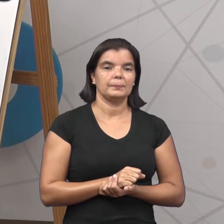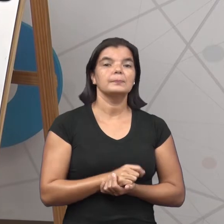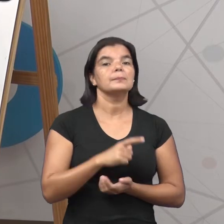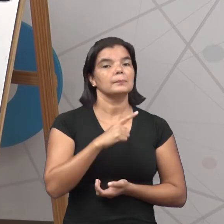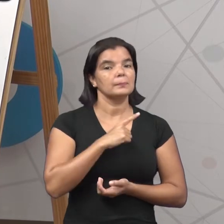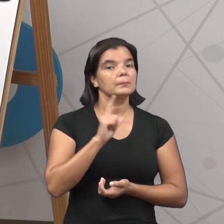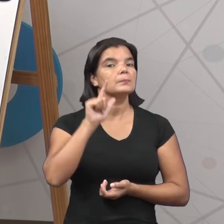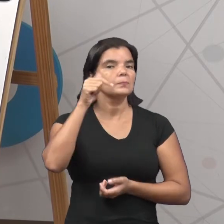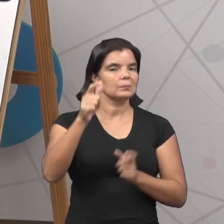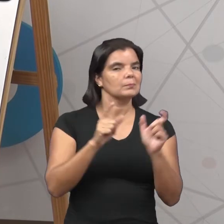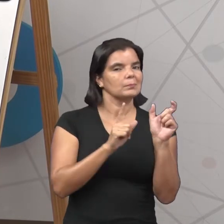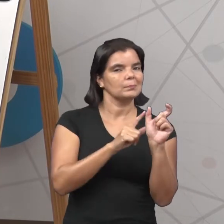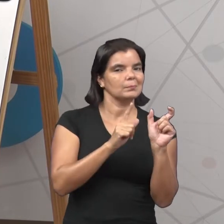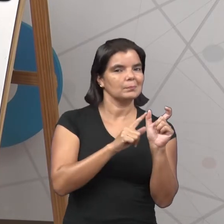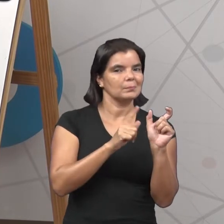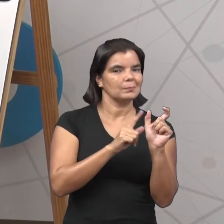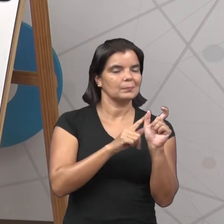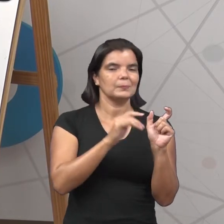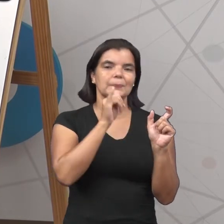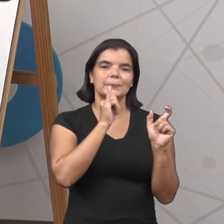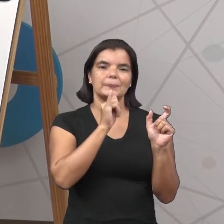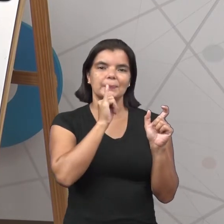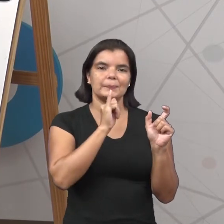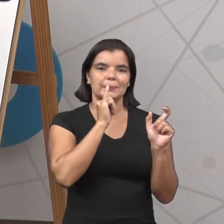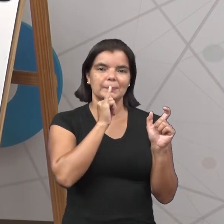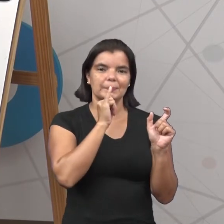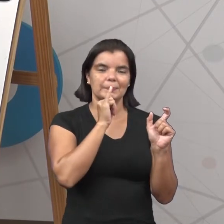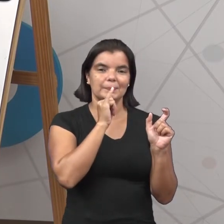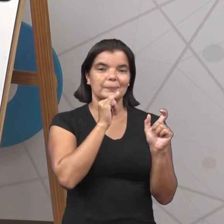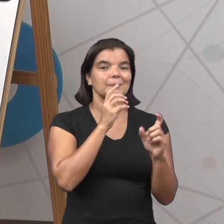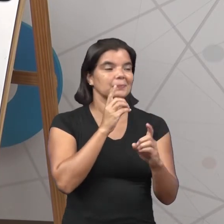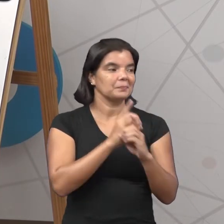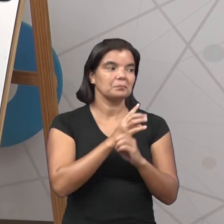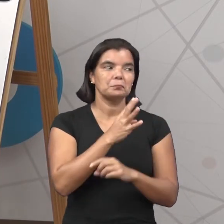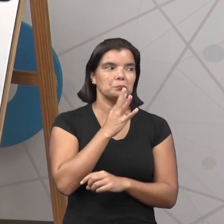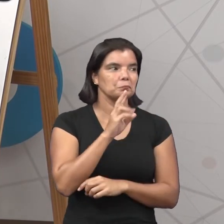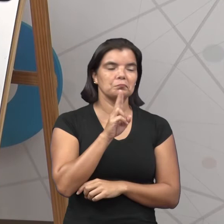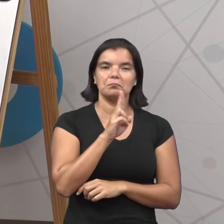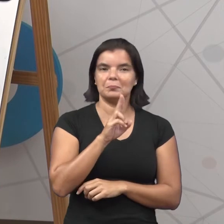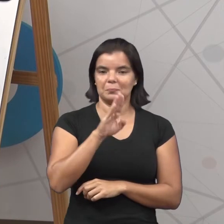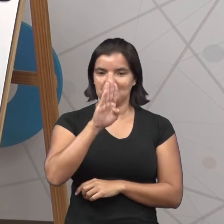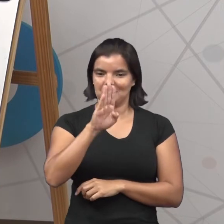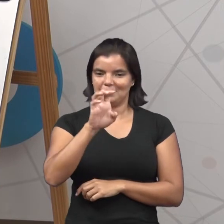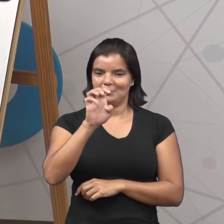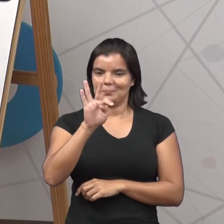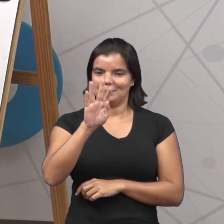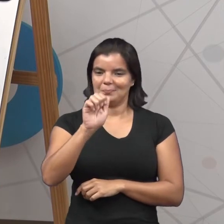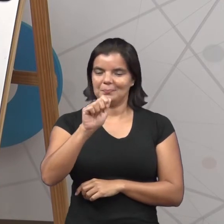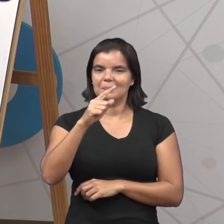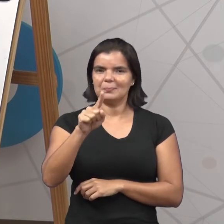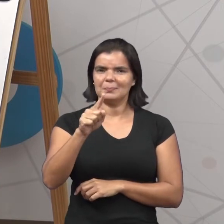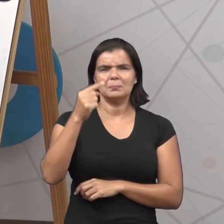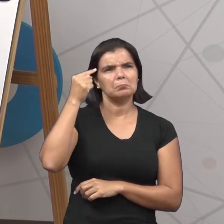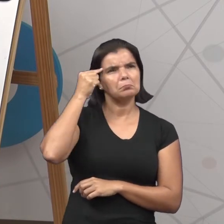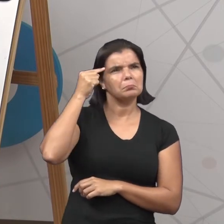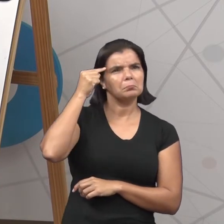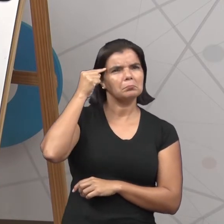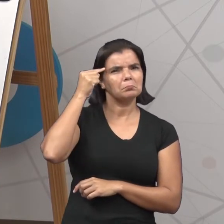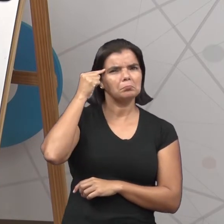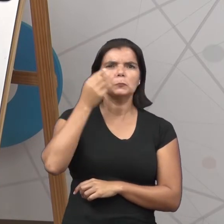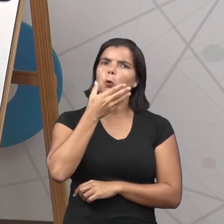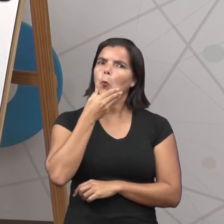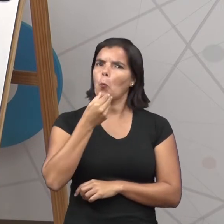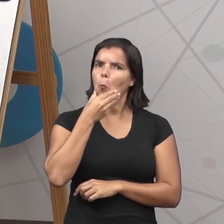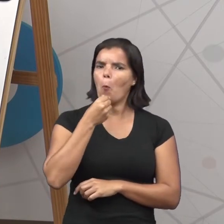Tem outras palavras também. Vou dar outro exemplo, ó. Esse eu achei até interessante, eu não conhecia, ó. Betão. Pensa até que é um homem